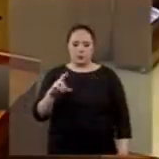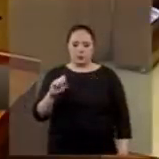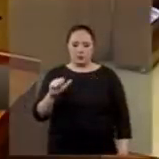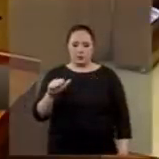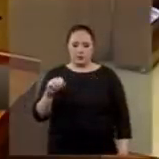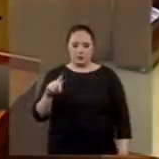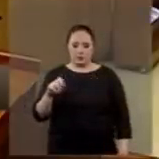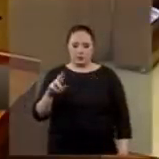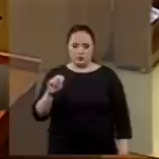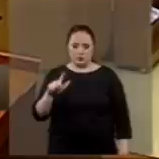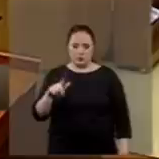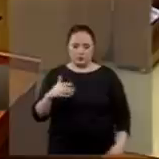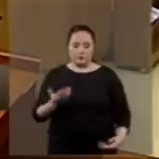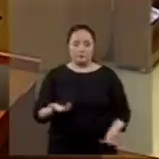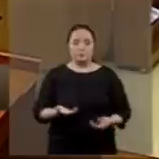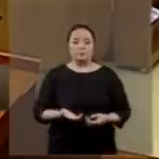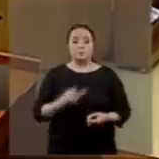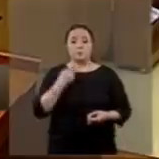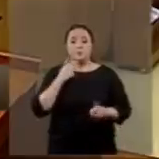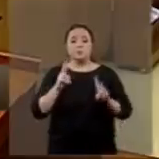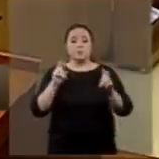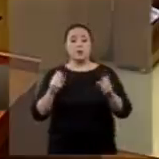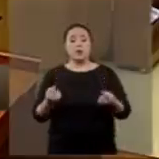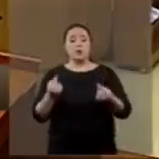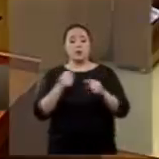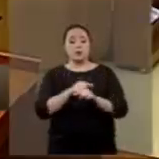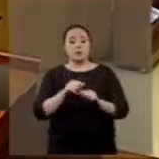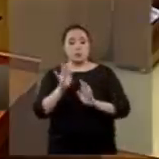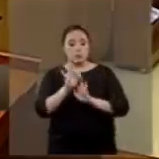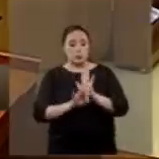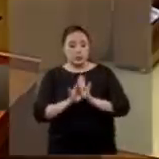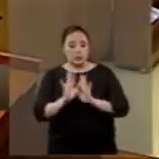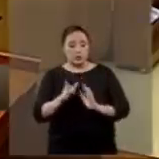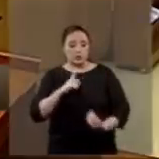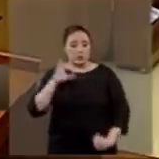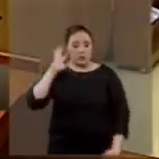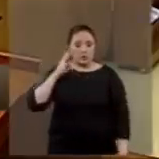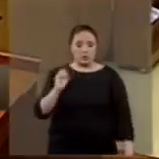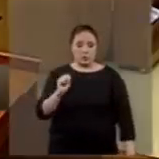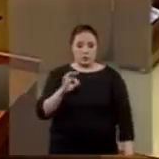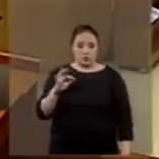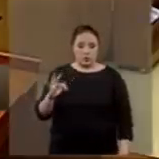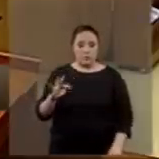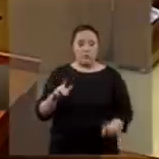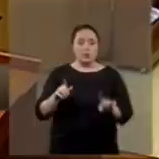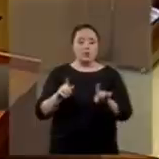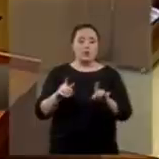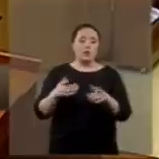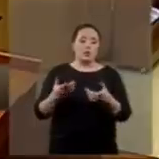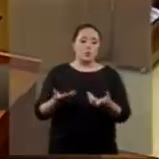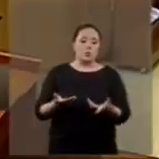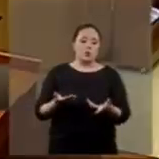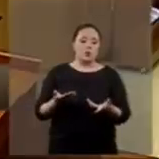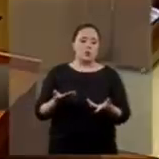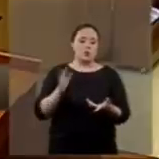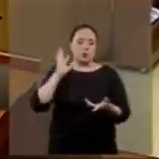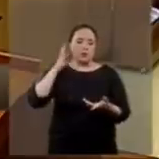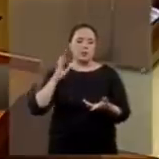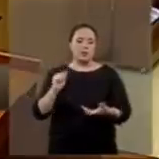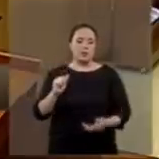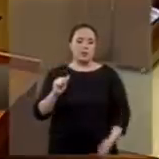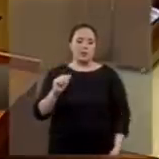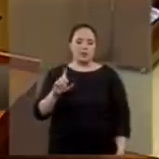Quanto à suposta contradição entre o que decidido no extraordinário e a ótica assentada nas